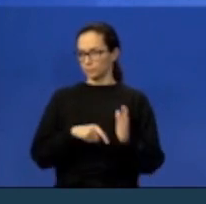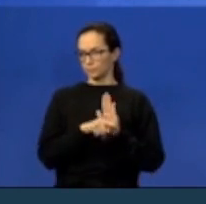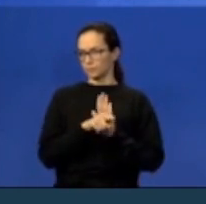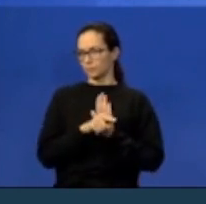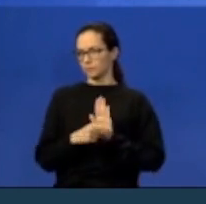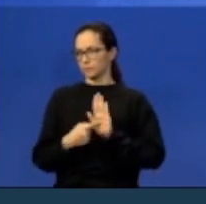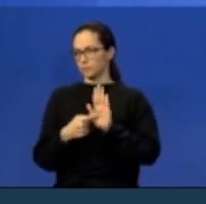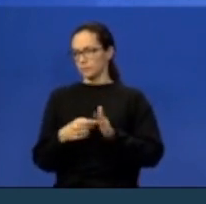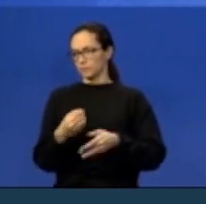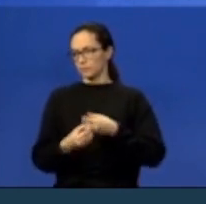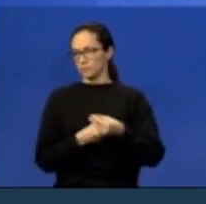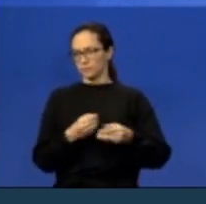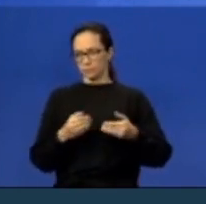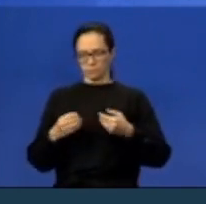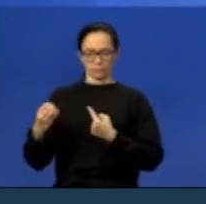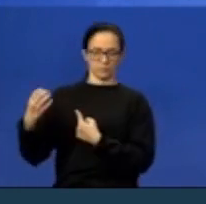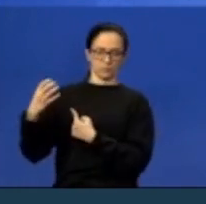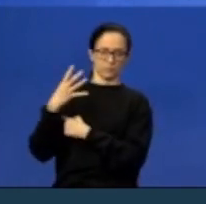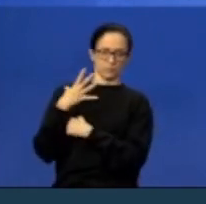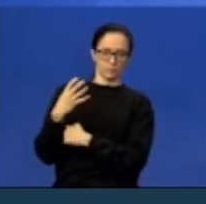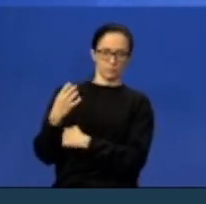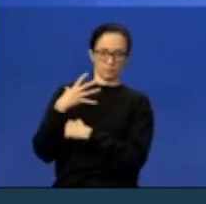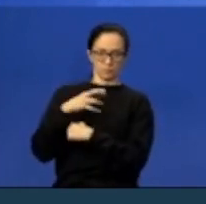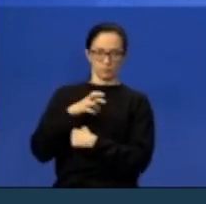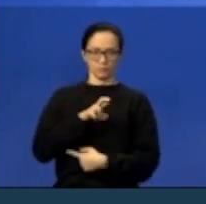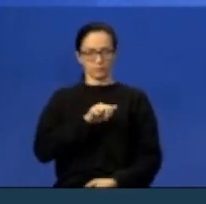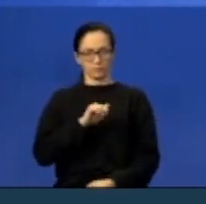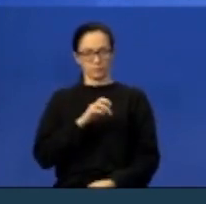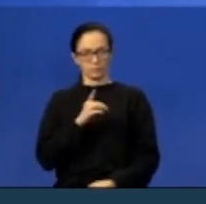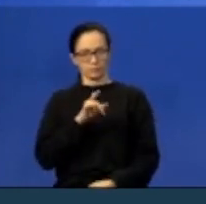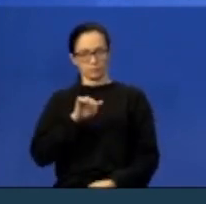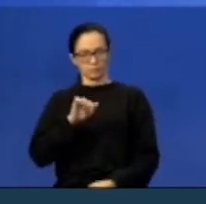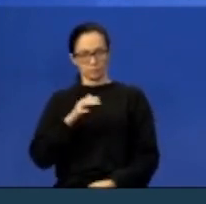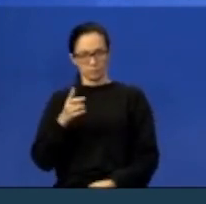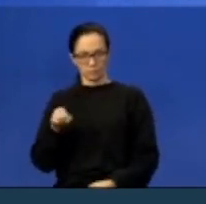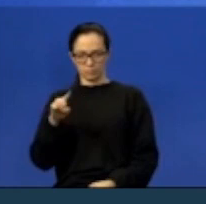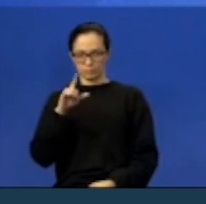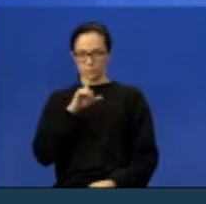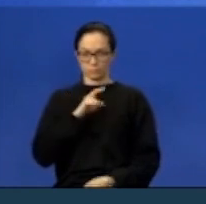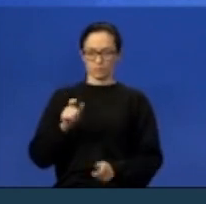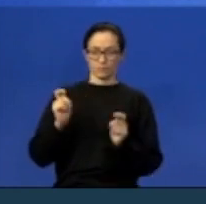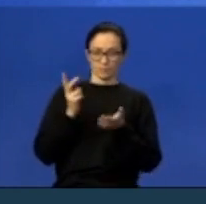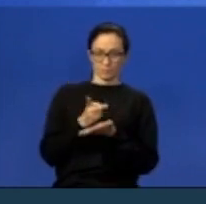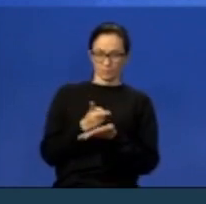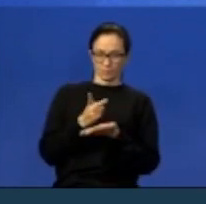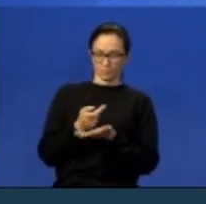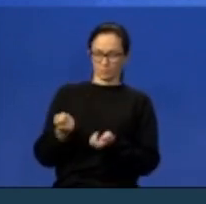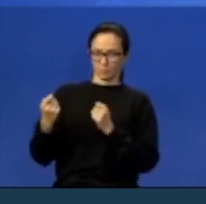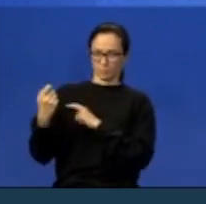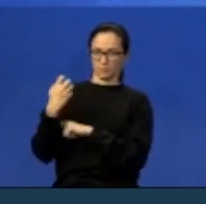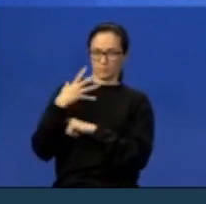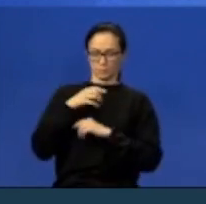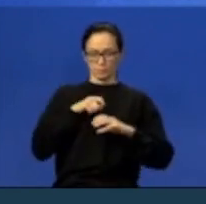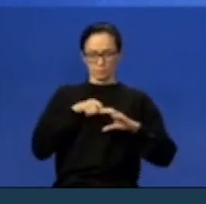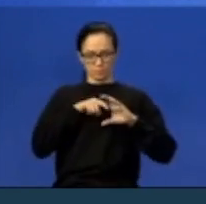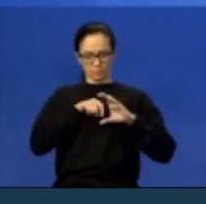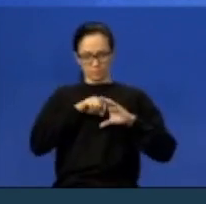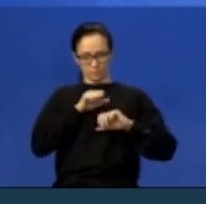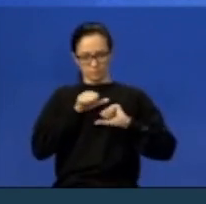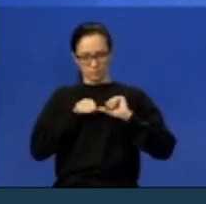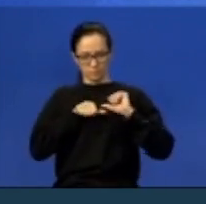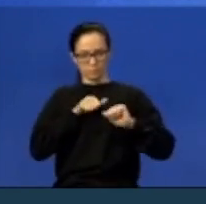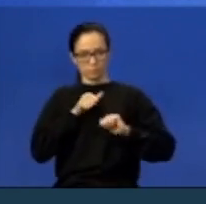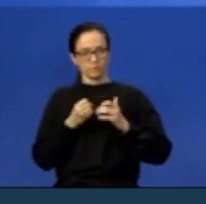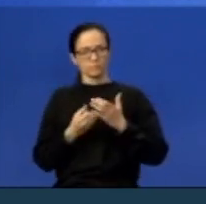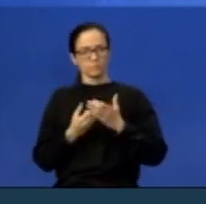exposição prolongada, né, à radiação X, pelo choque molecular, né, por essa modificação interna de estruturas, pode